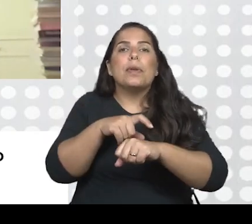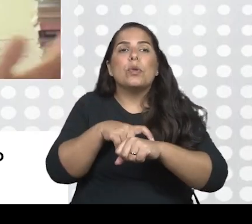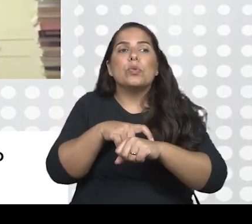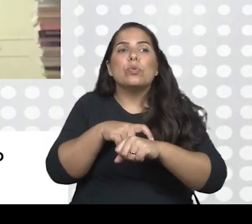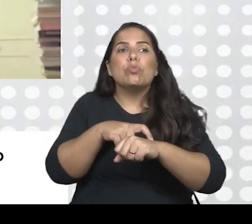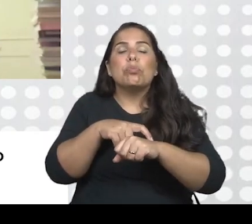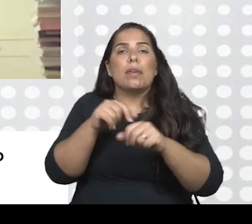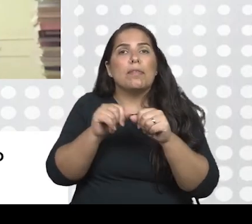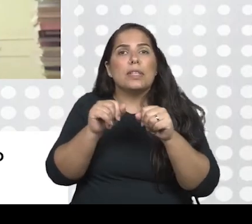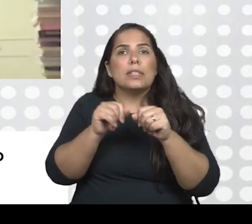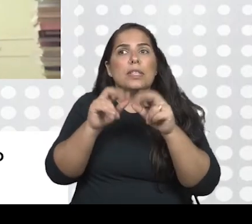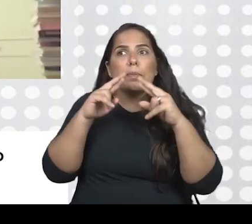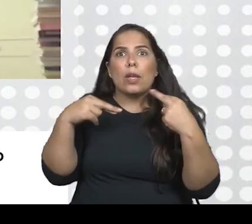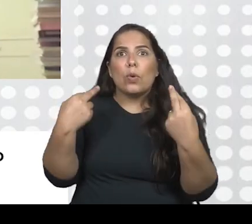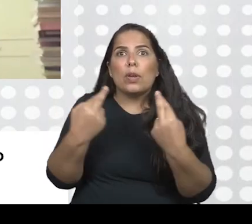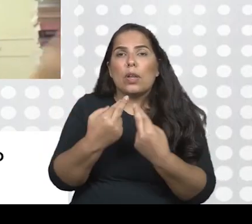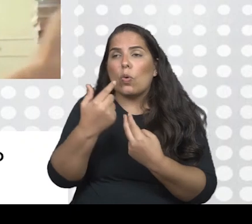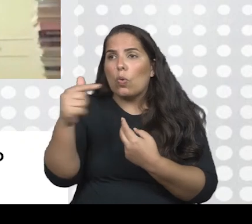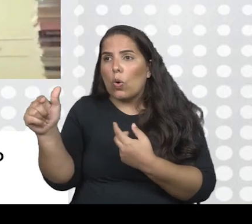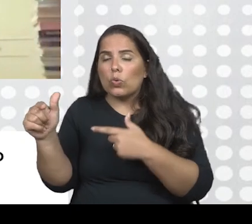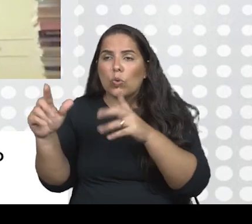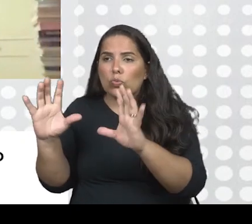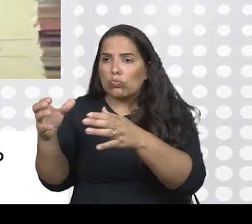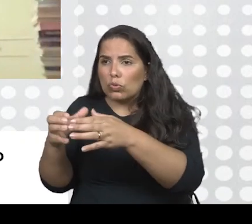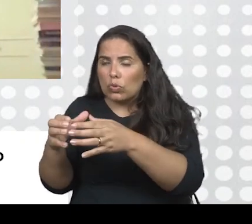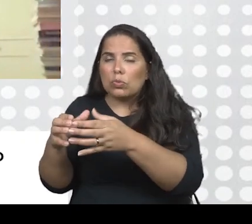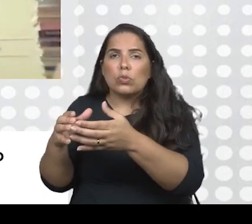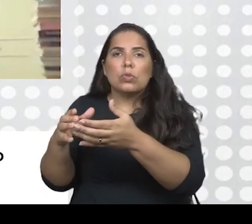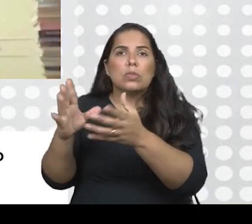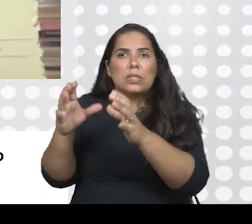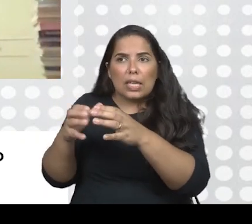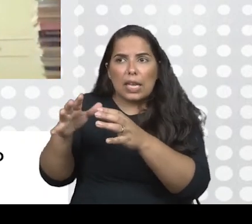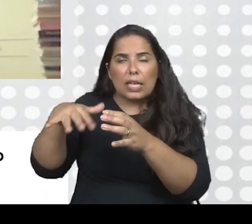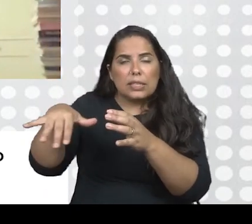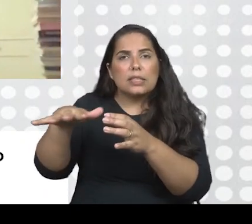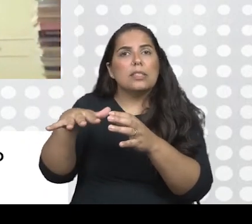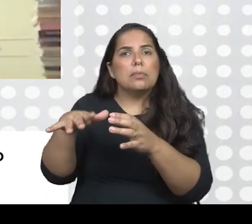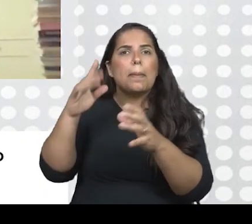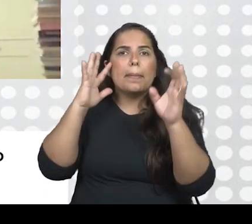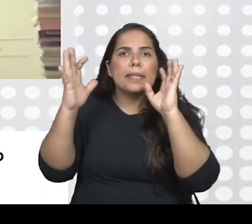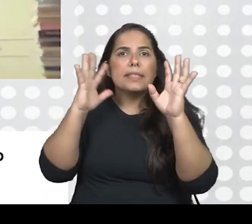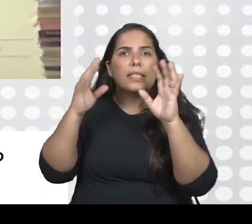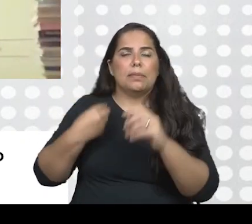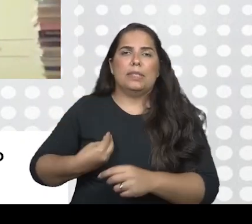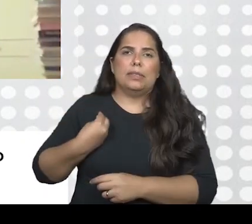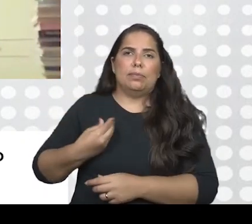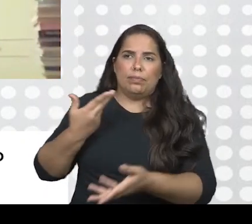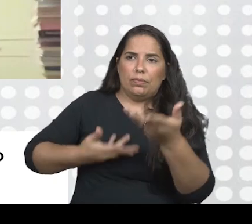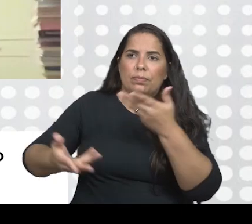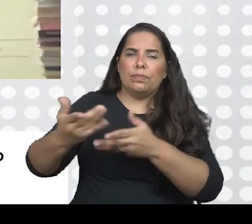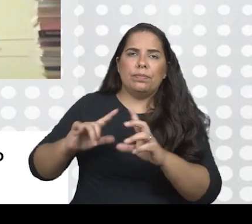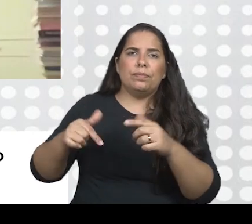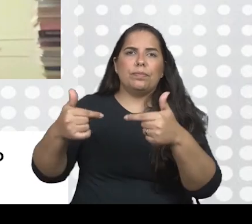para fazer uma reunião com outro professor da classe comum para pensar colaborativamente a